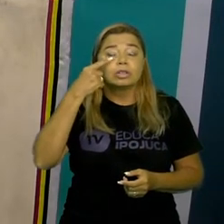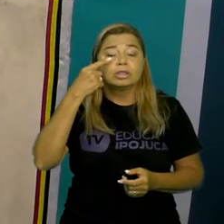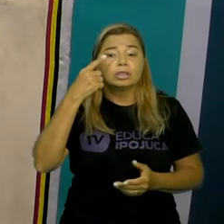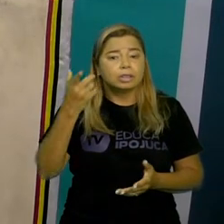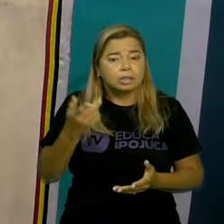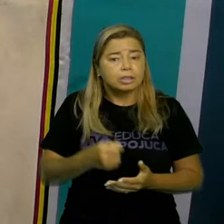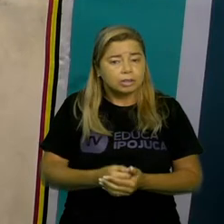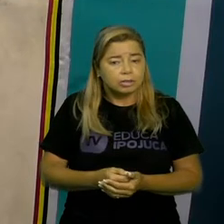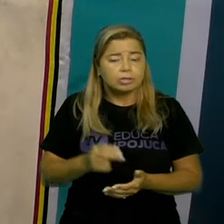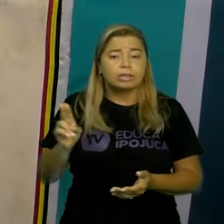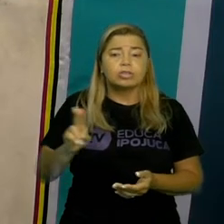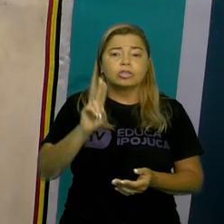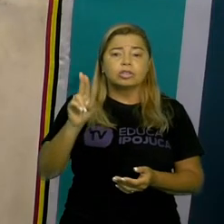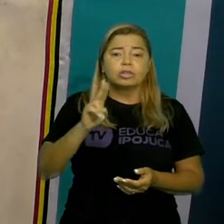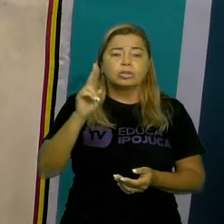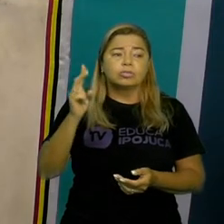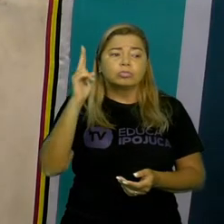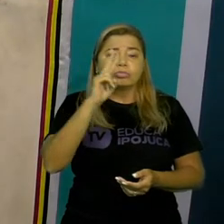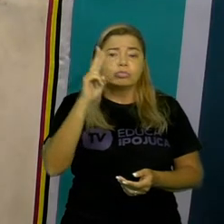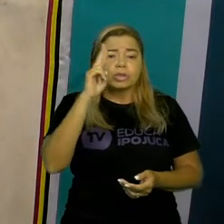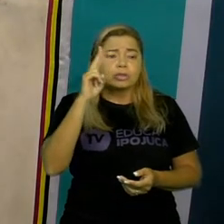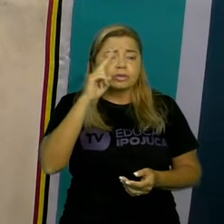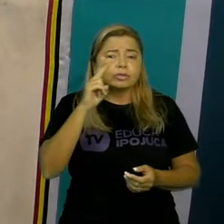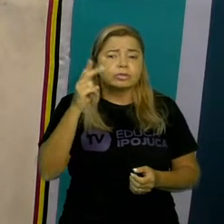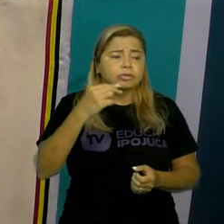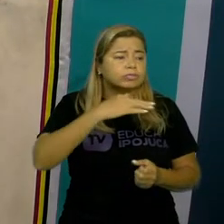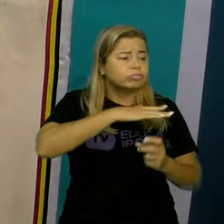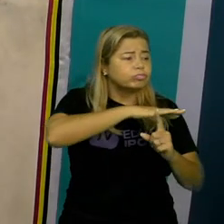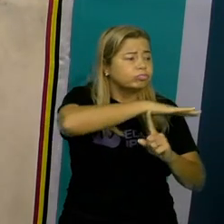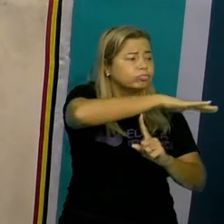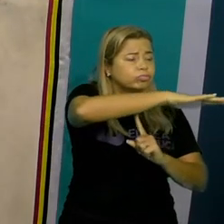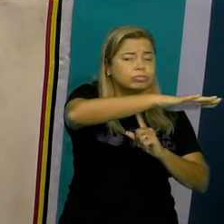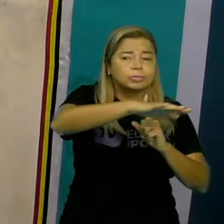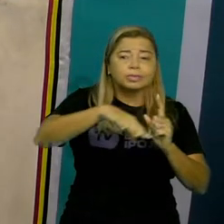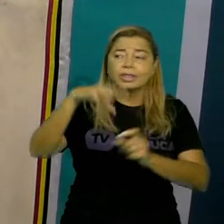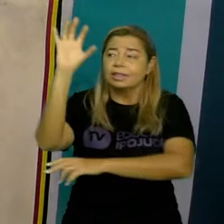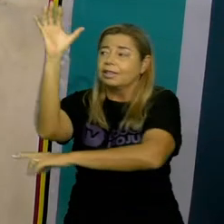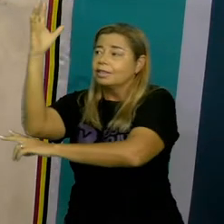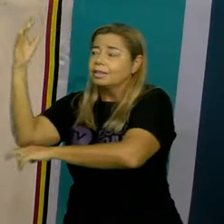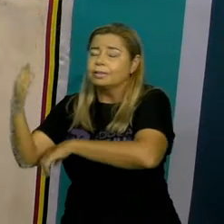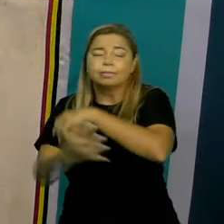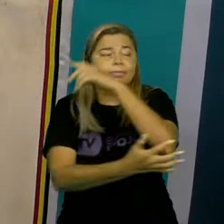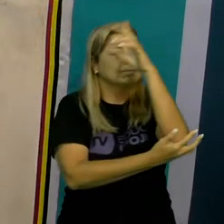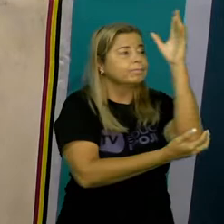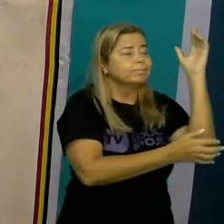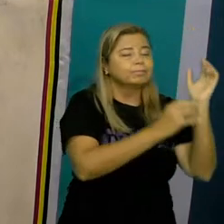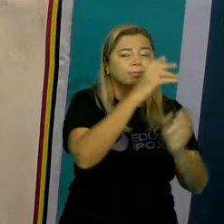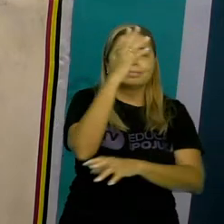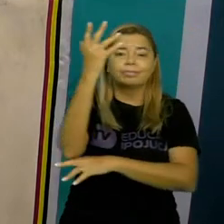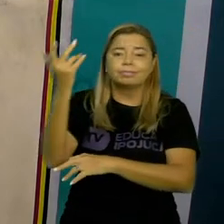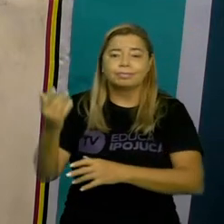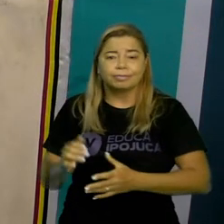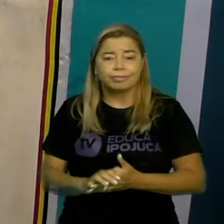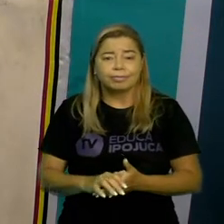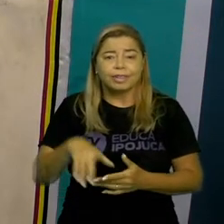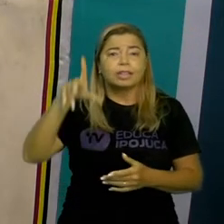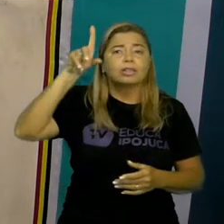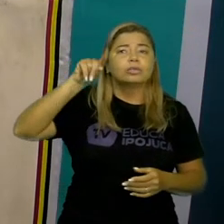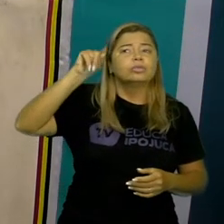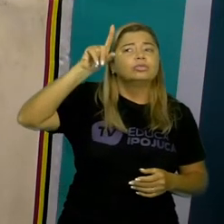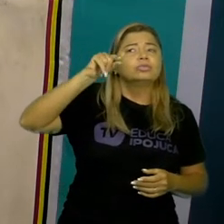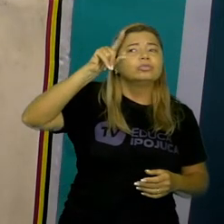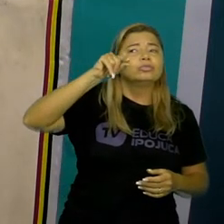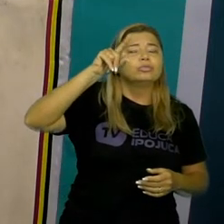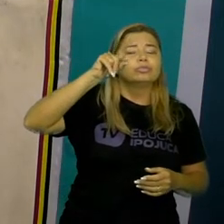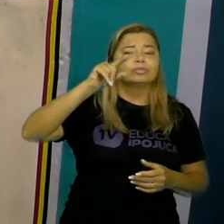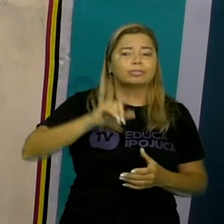são para isso, para a gente ver tudo ao nosso redor: a natureza, os